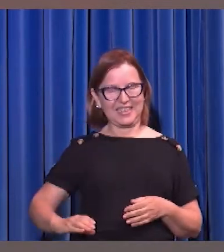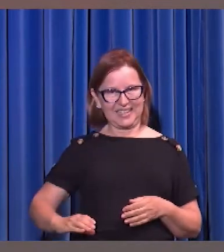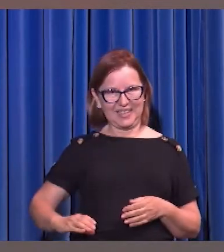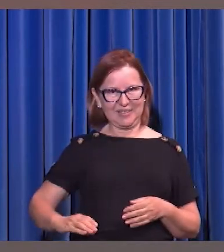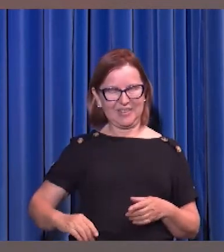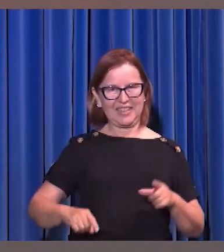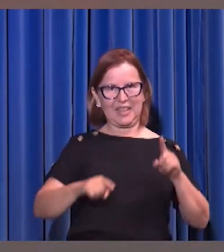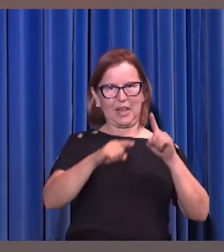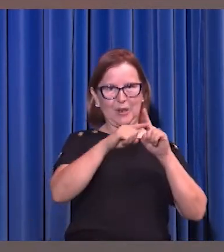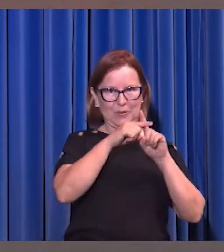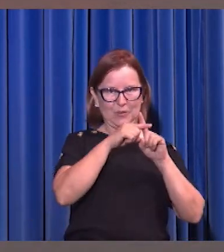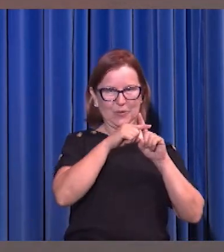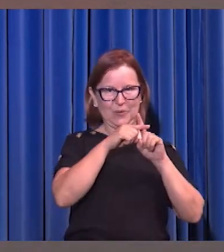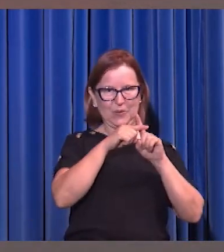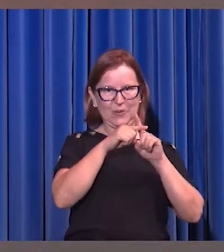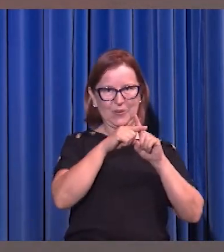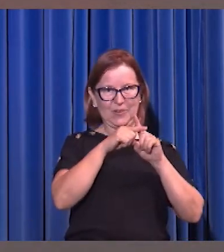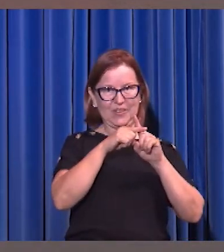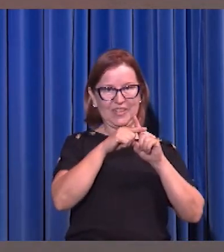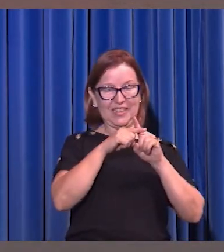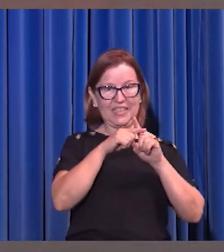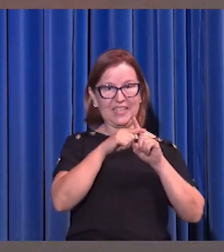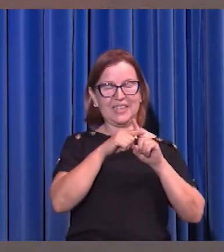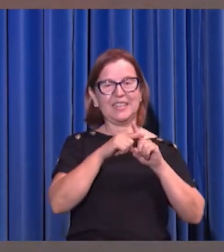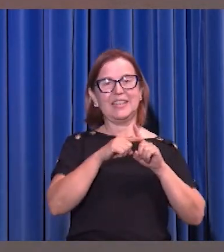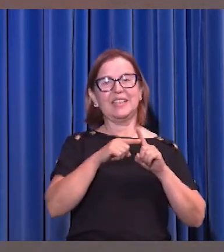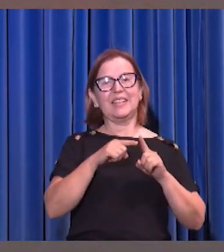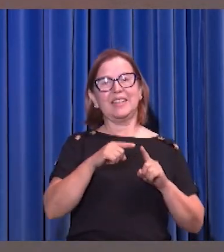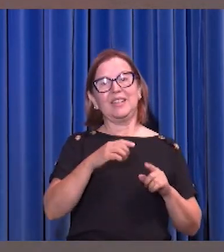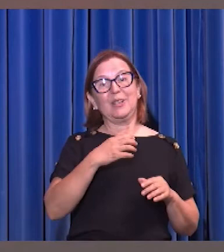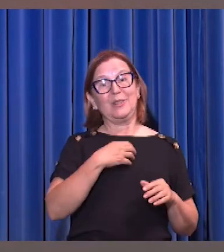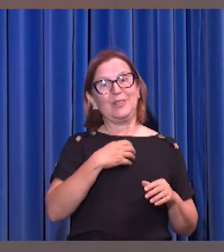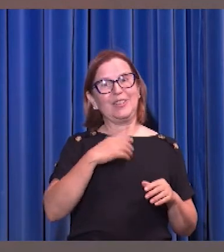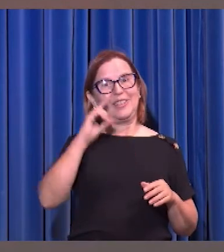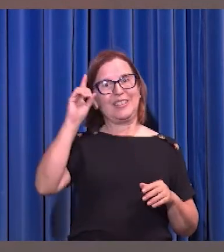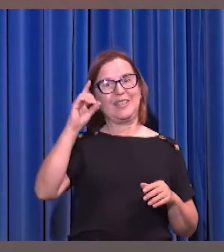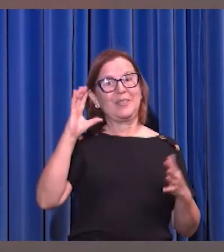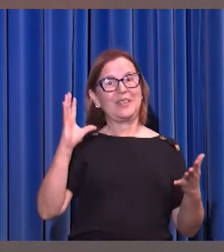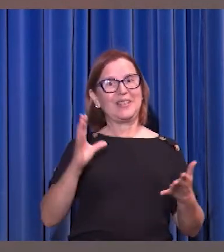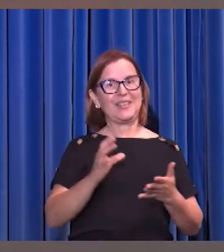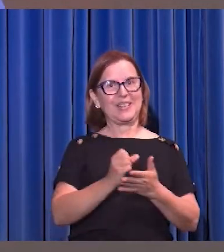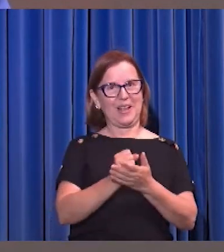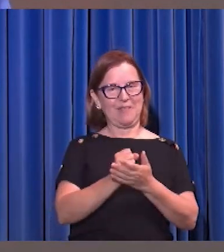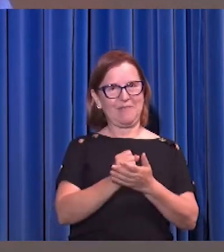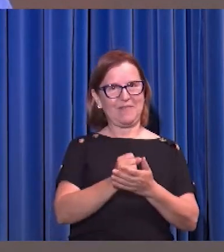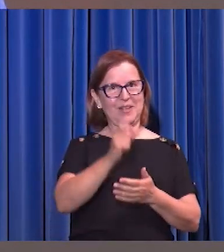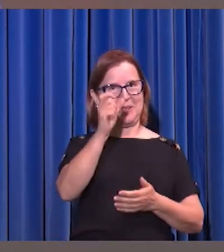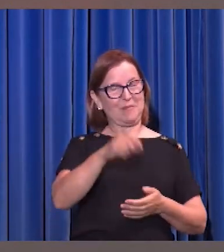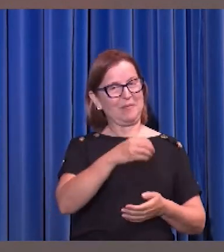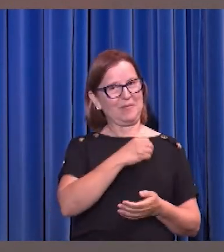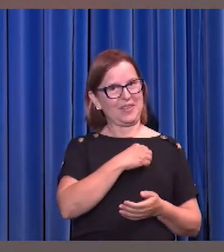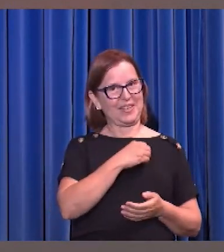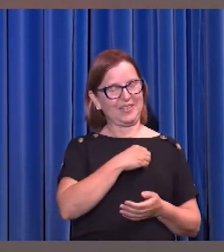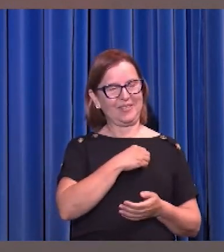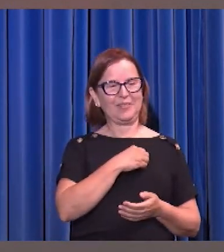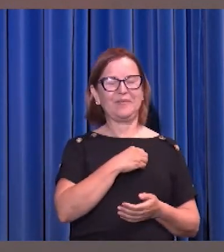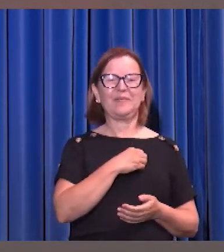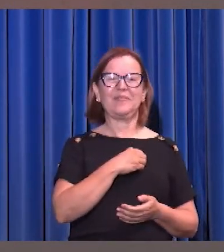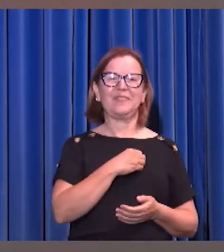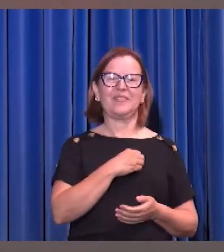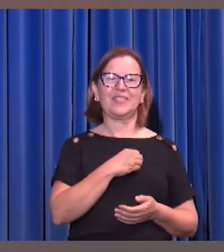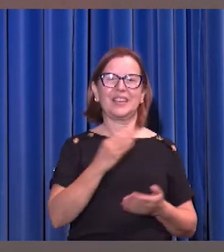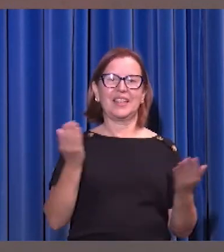pecador, mediante a sua graça, nós vamos refletir aqui agora, rapidamente, porque nós já